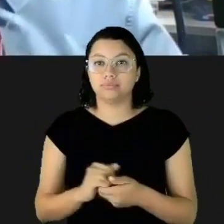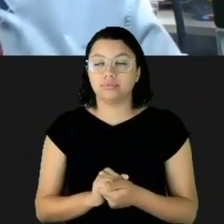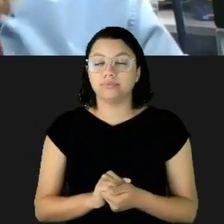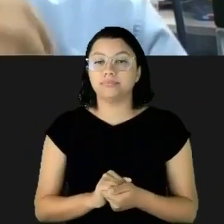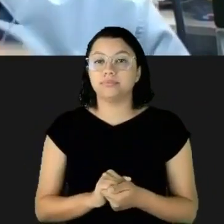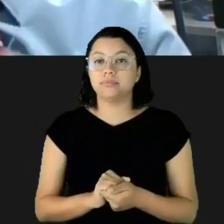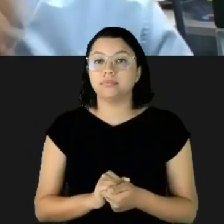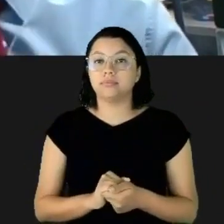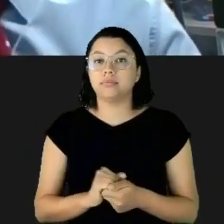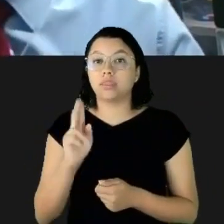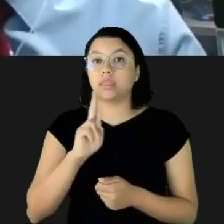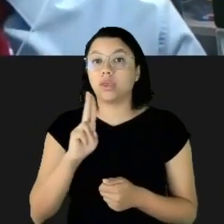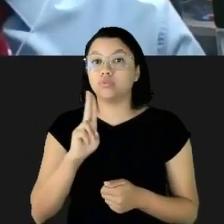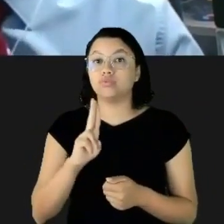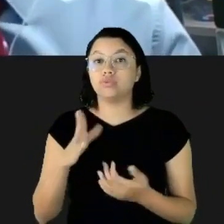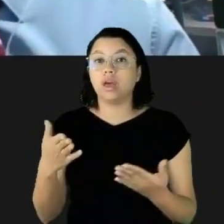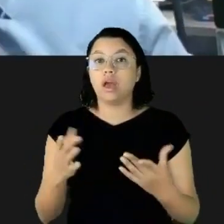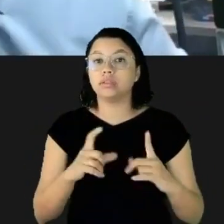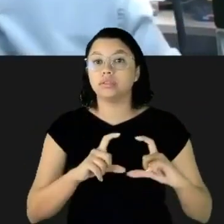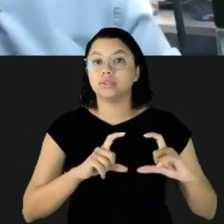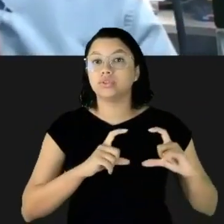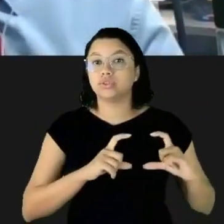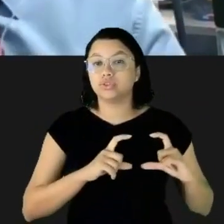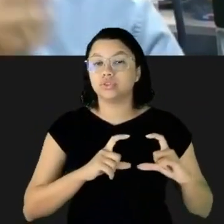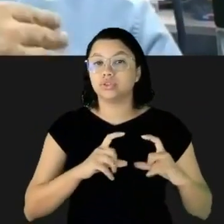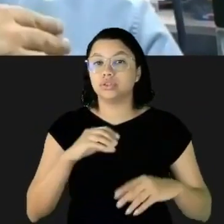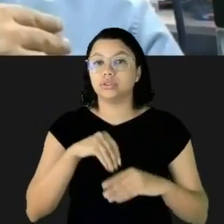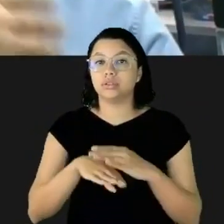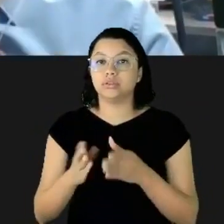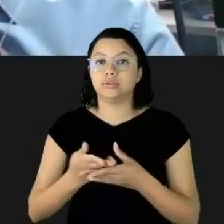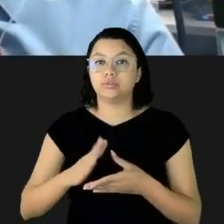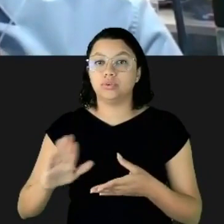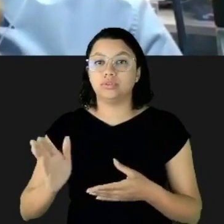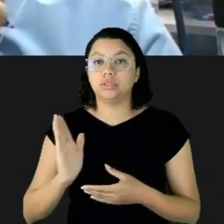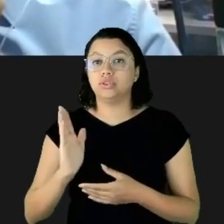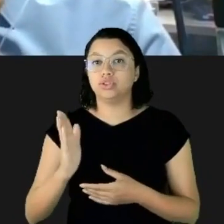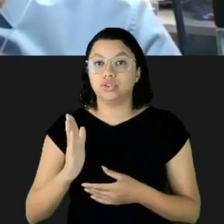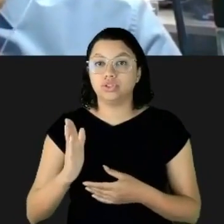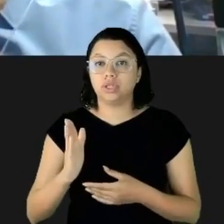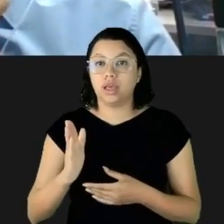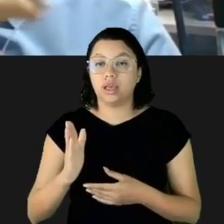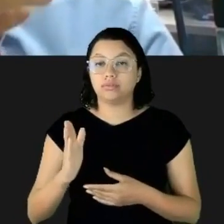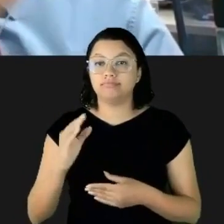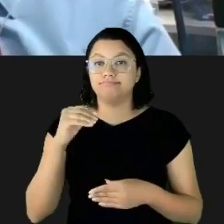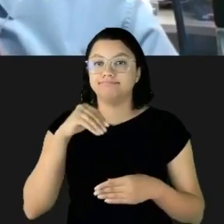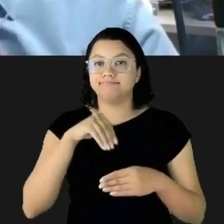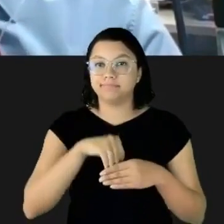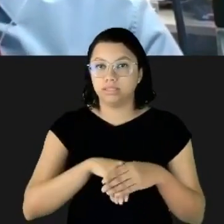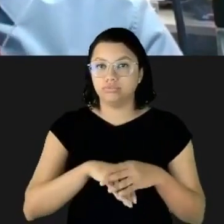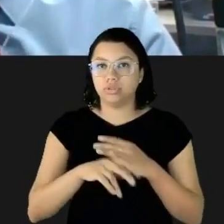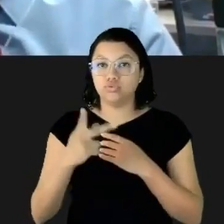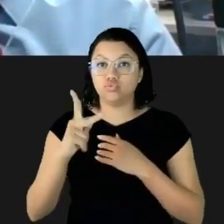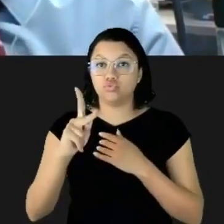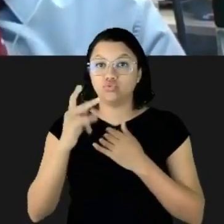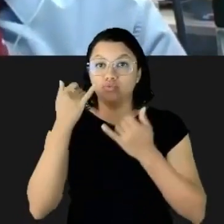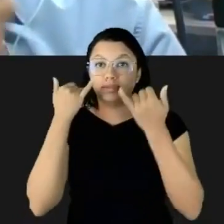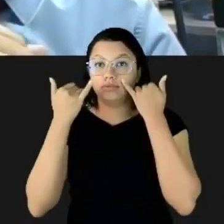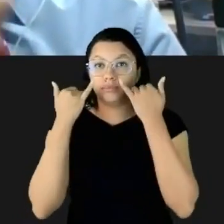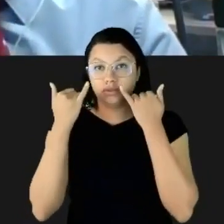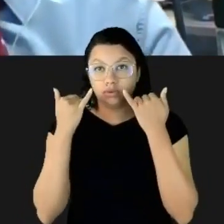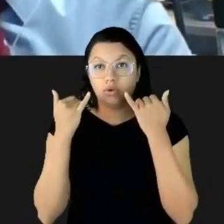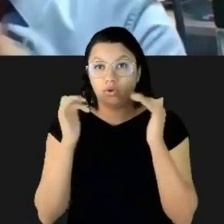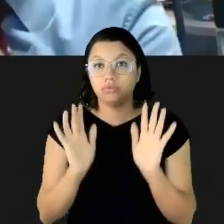fazer a mágica é aplicar a etiqueta nos processos que já estão no seu banco de dados nada mais é do que isso